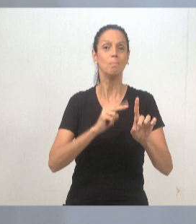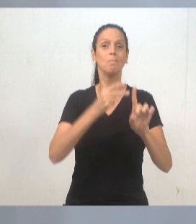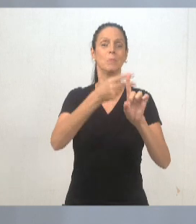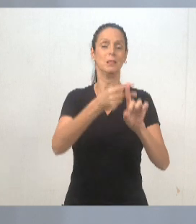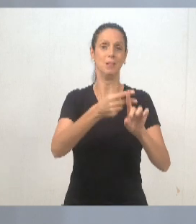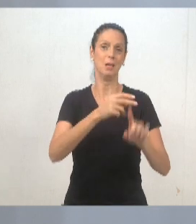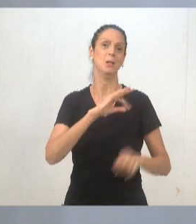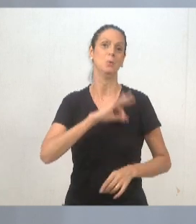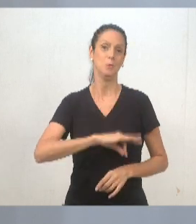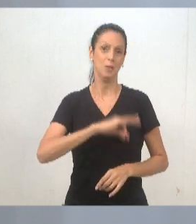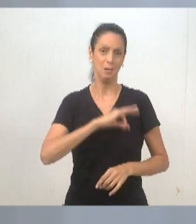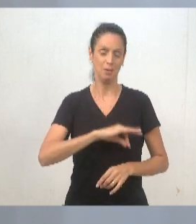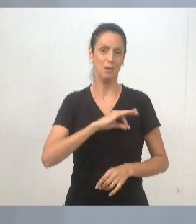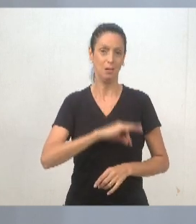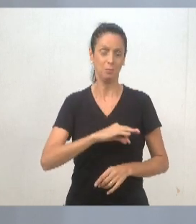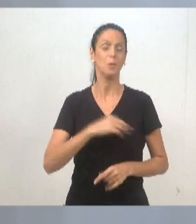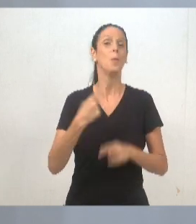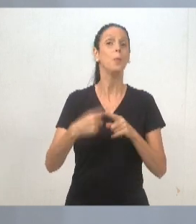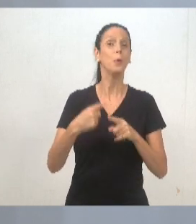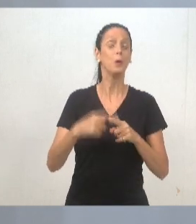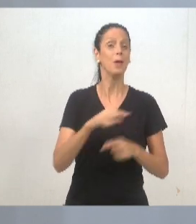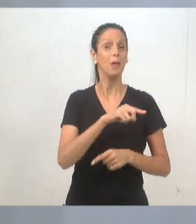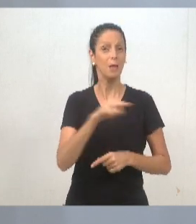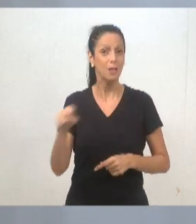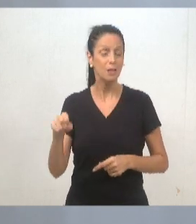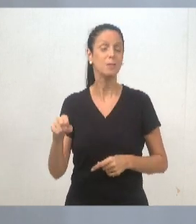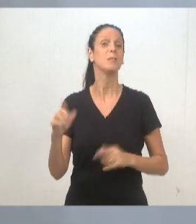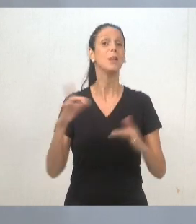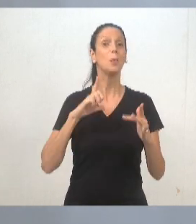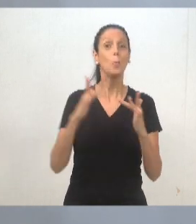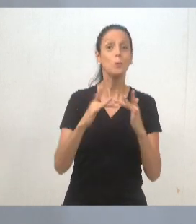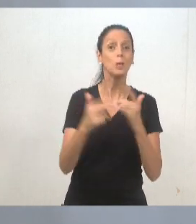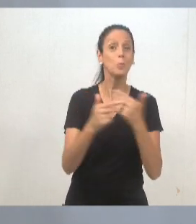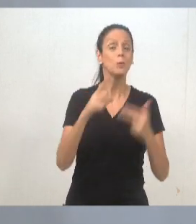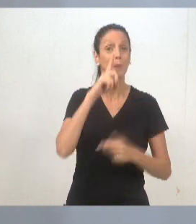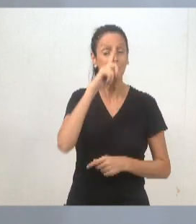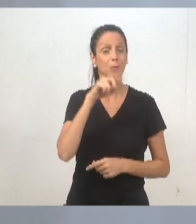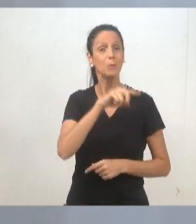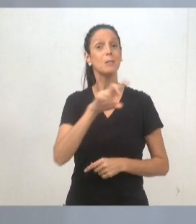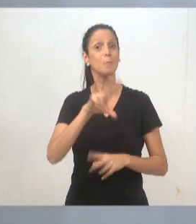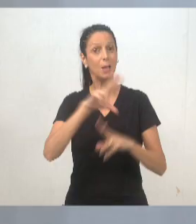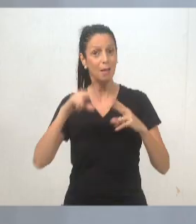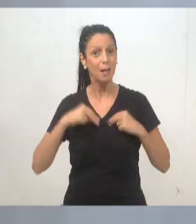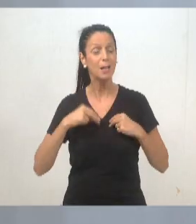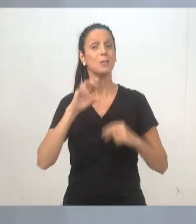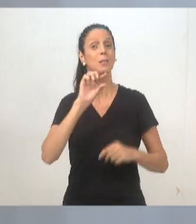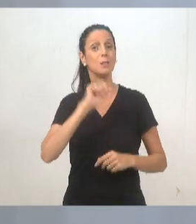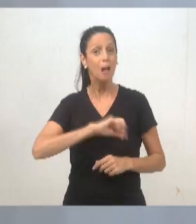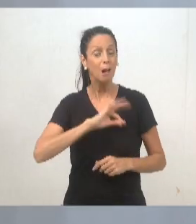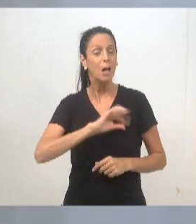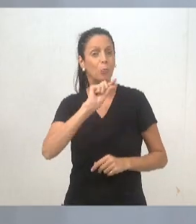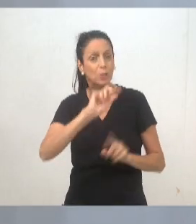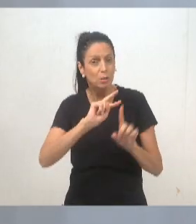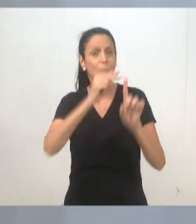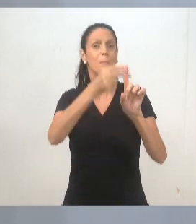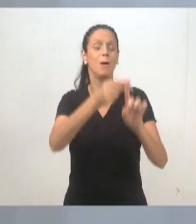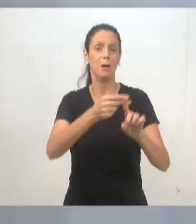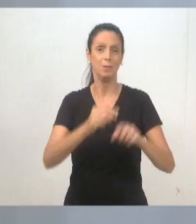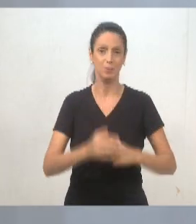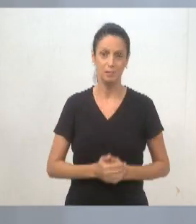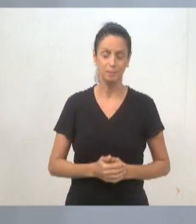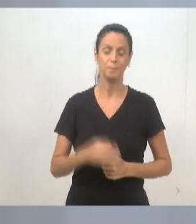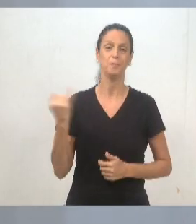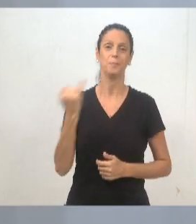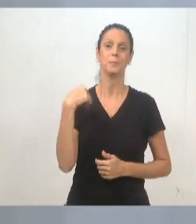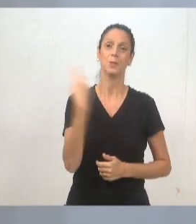insalubridade para esses profissionais que tanto têm requerido. E eu quero dizer, senhoras e senhores, que é essencial que a gente tenha